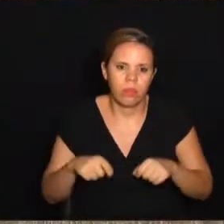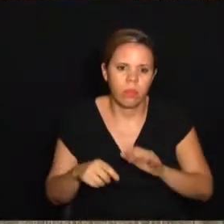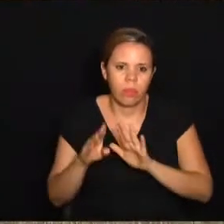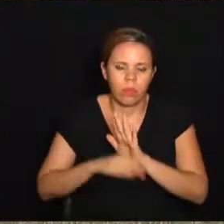na pauta de você